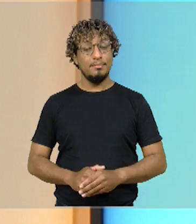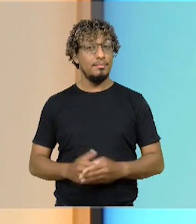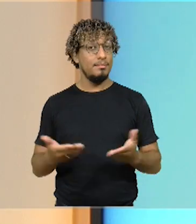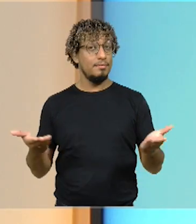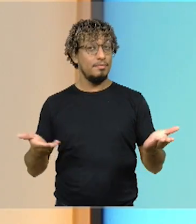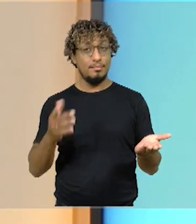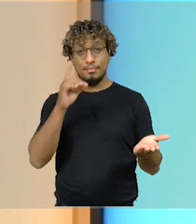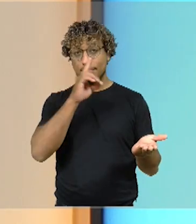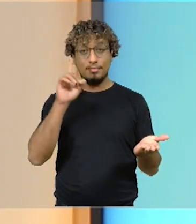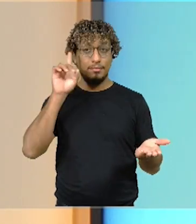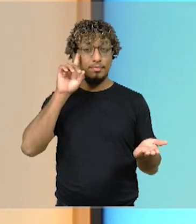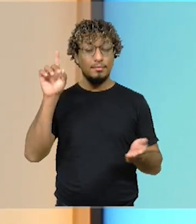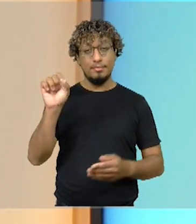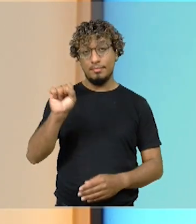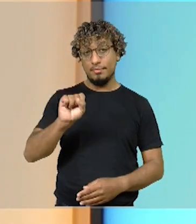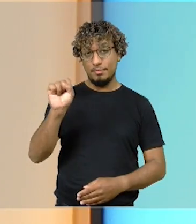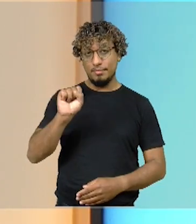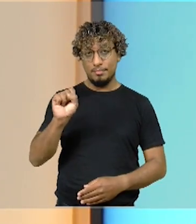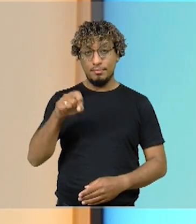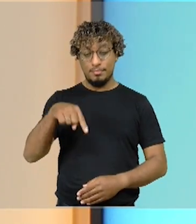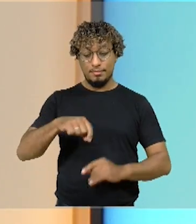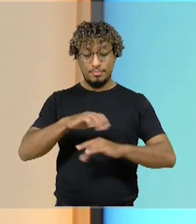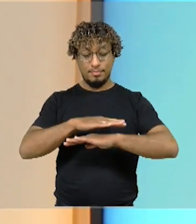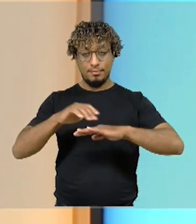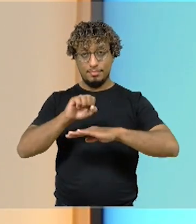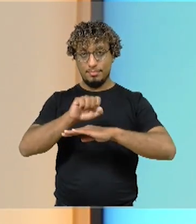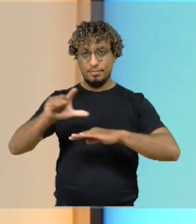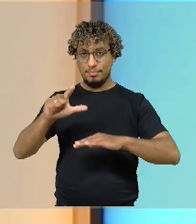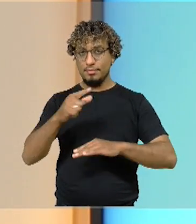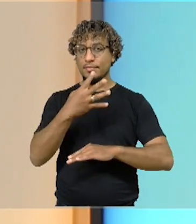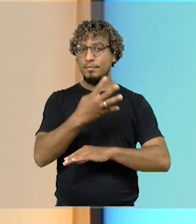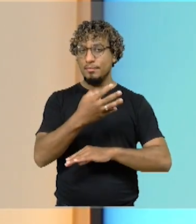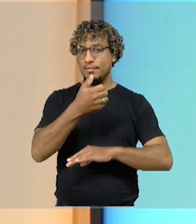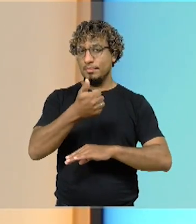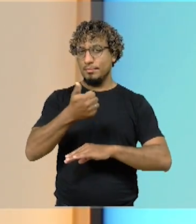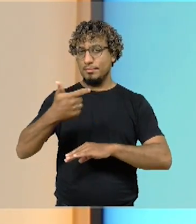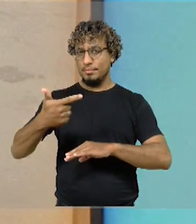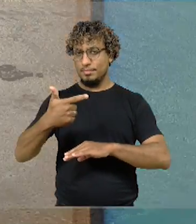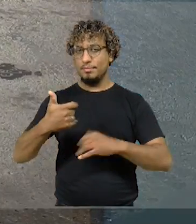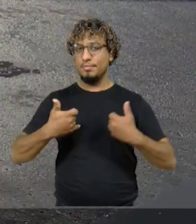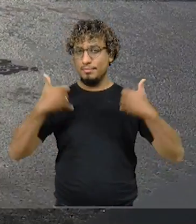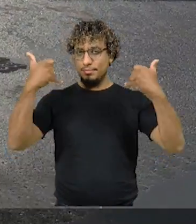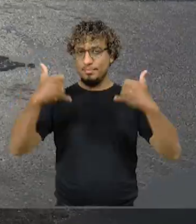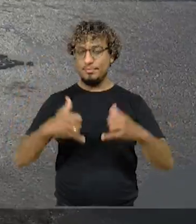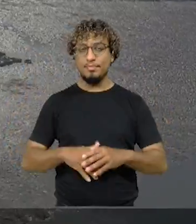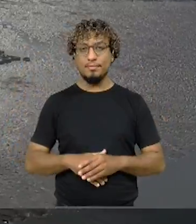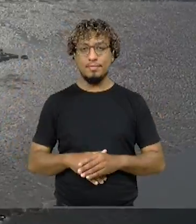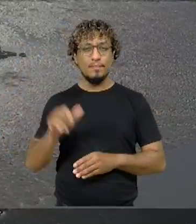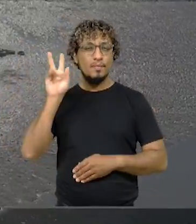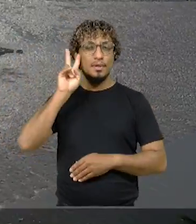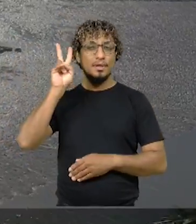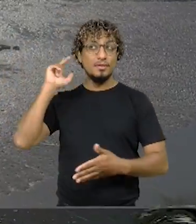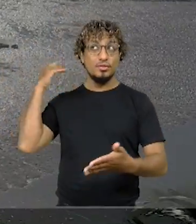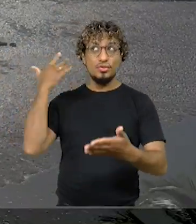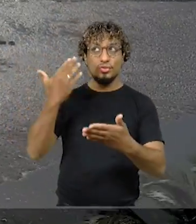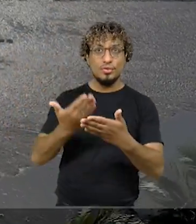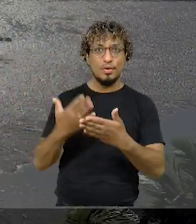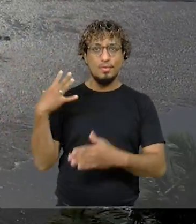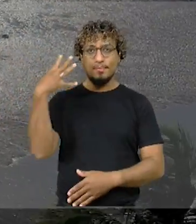Neste domingo, dia 8, a cidade de São Luís completa 412 anos. História,